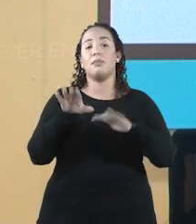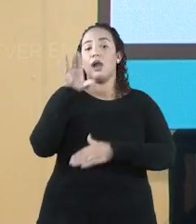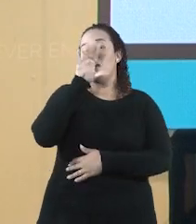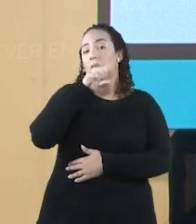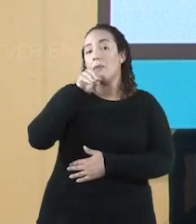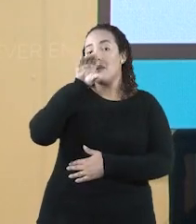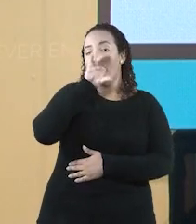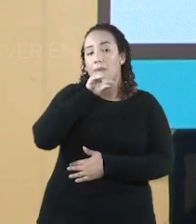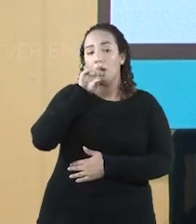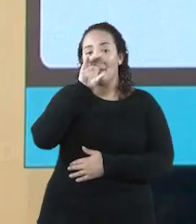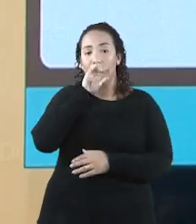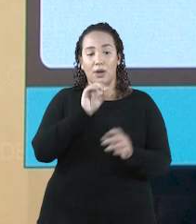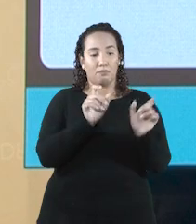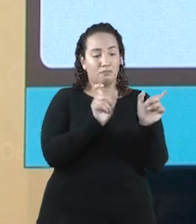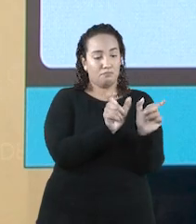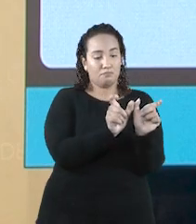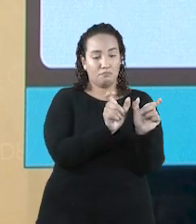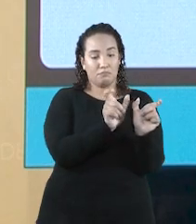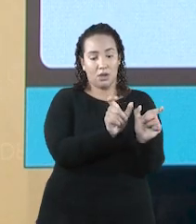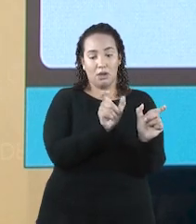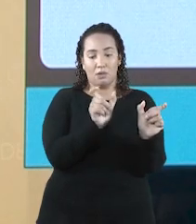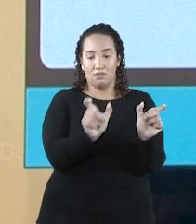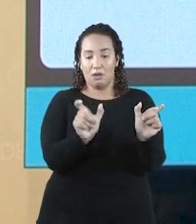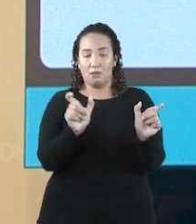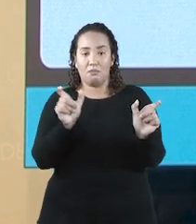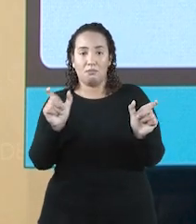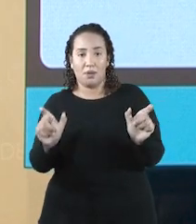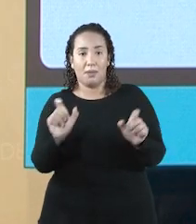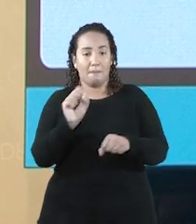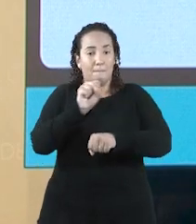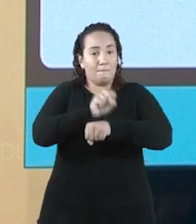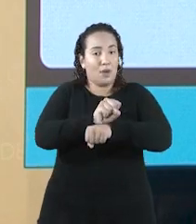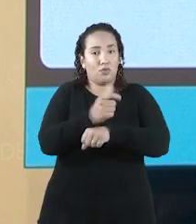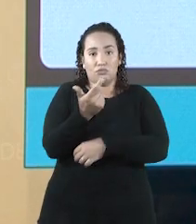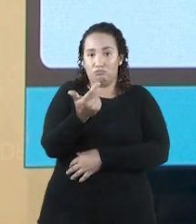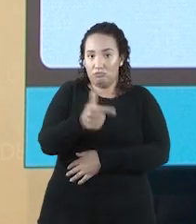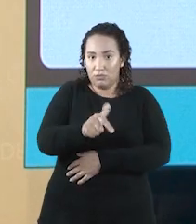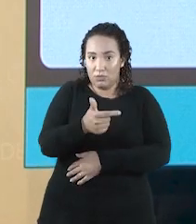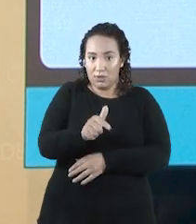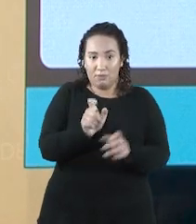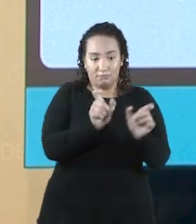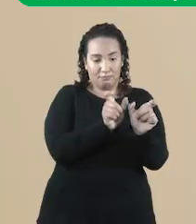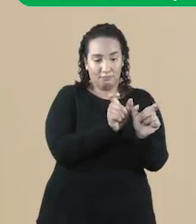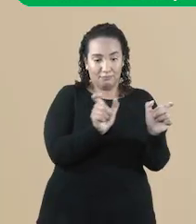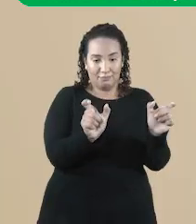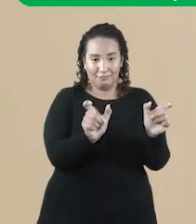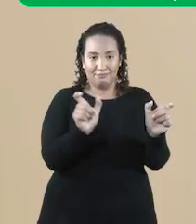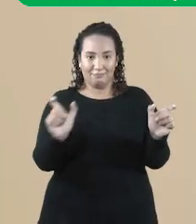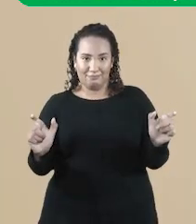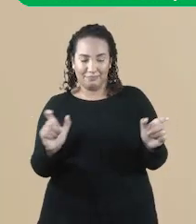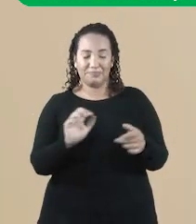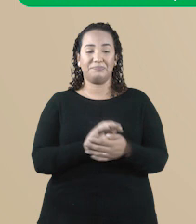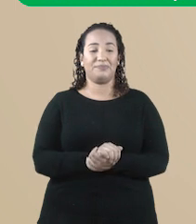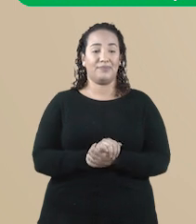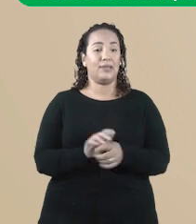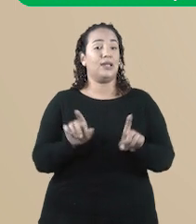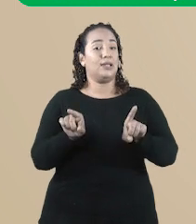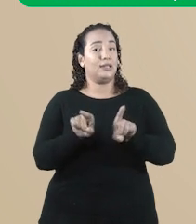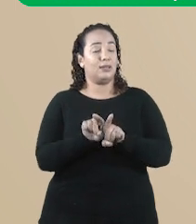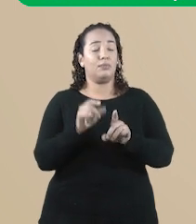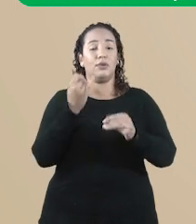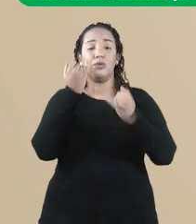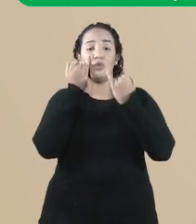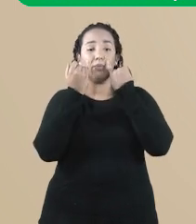sua pronúncia, ou seja, as partes das palavras que são faladas sem pausa e não se separam. Outra informação encontrada